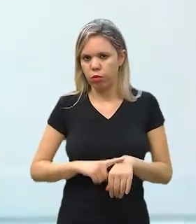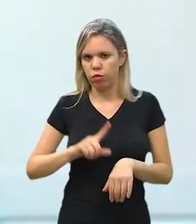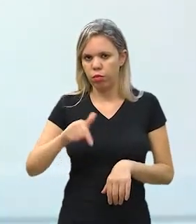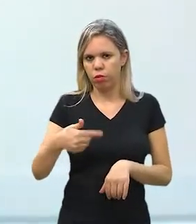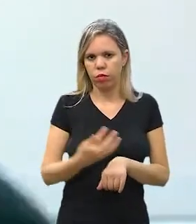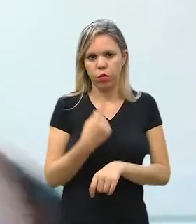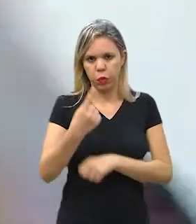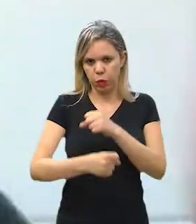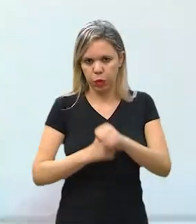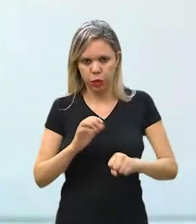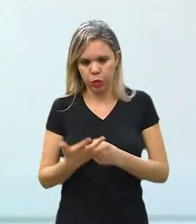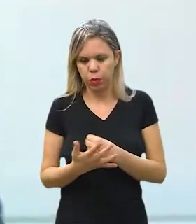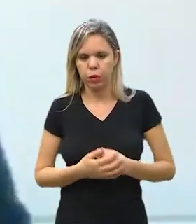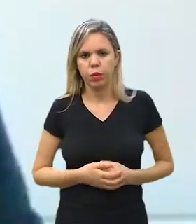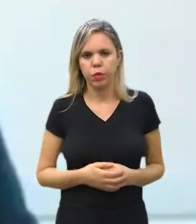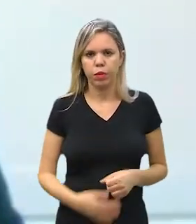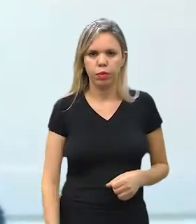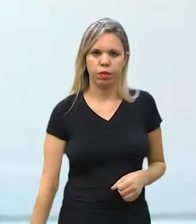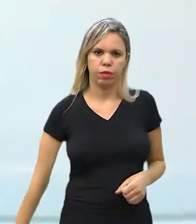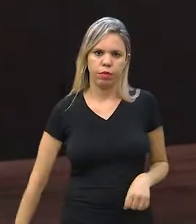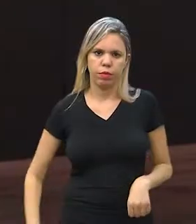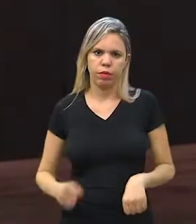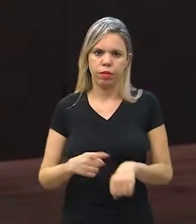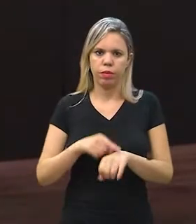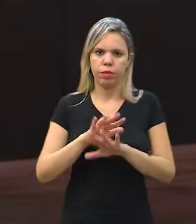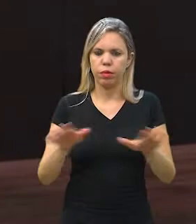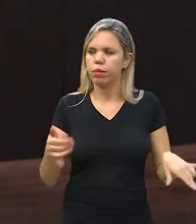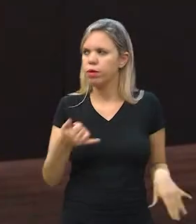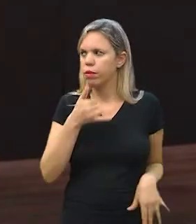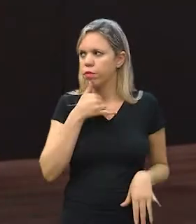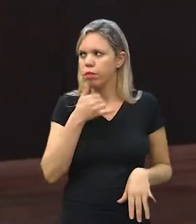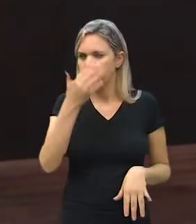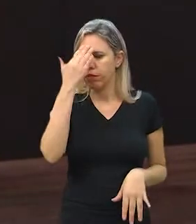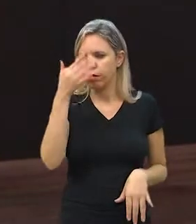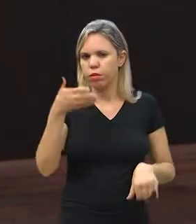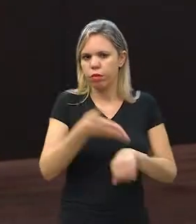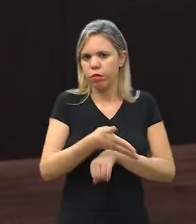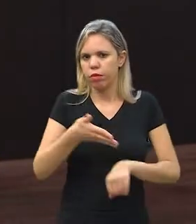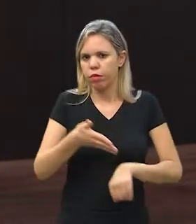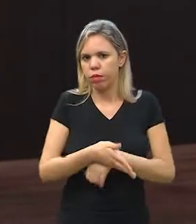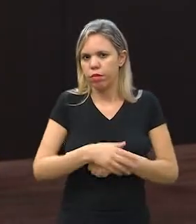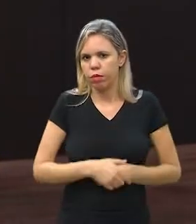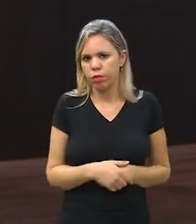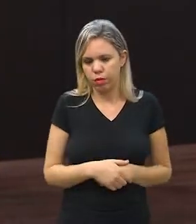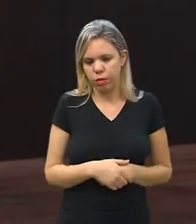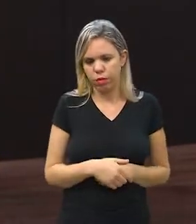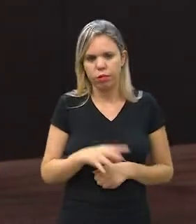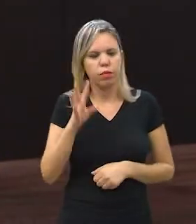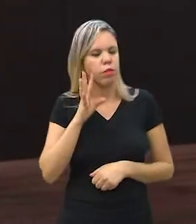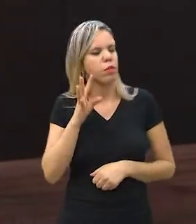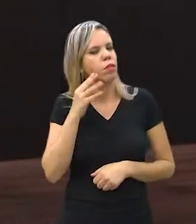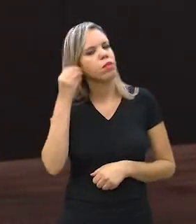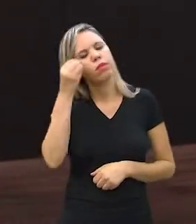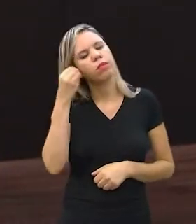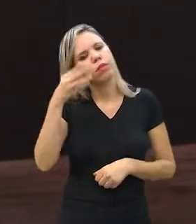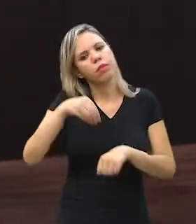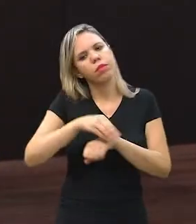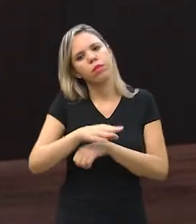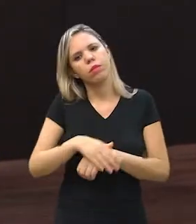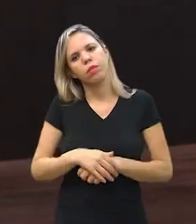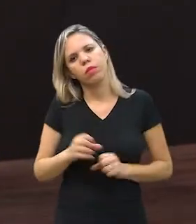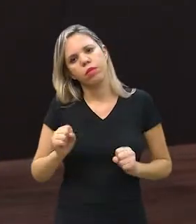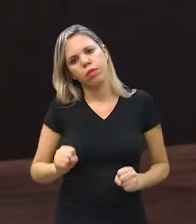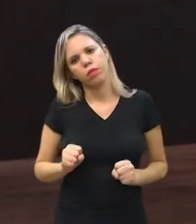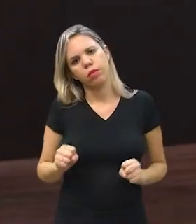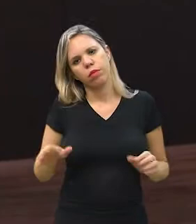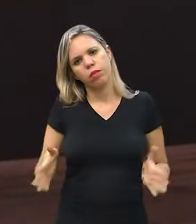a gente está nesse momento, depois de passar um ano de pandemia. Gustavo, olha, o nosso tempo acabou, infelizmente. Eu agradeço a sua participação, muito legal a